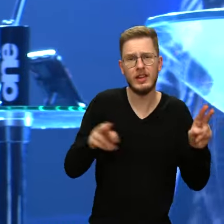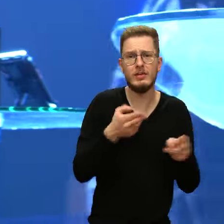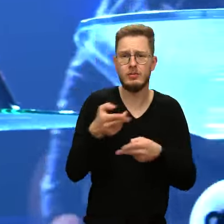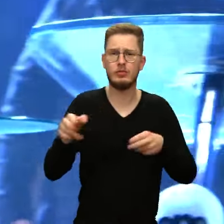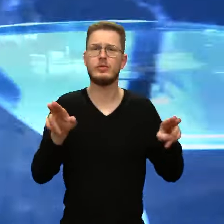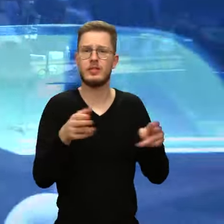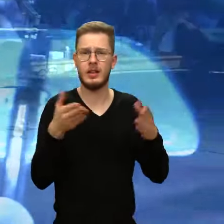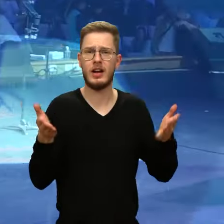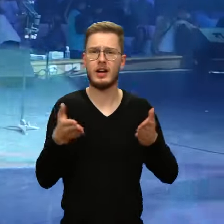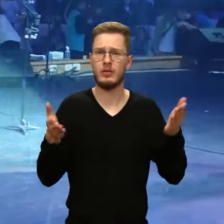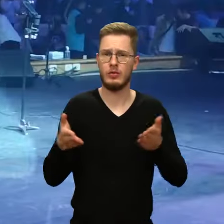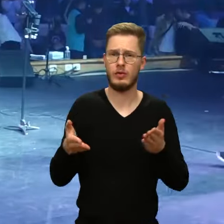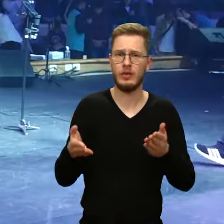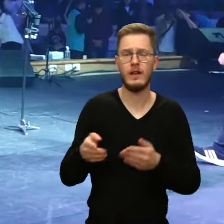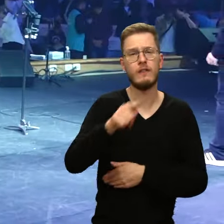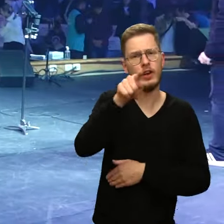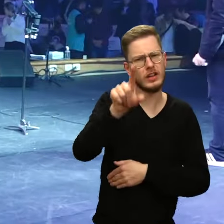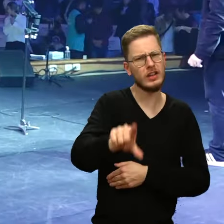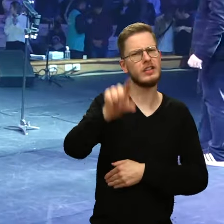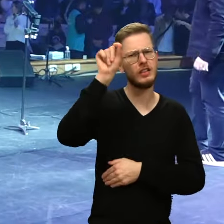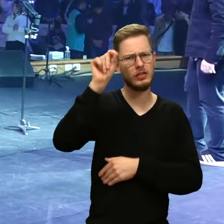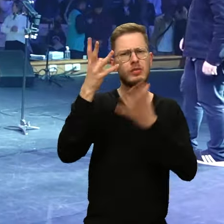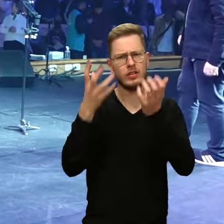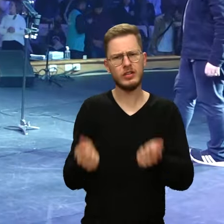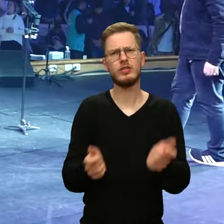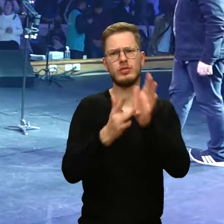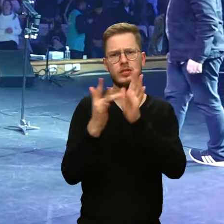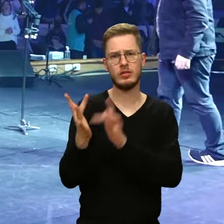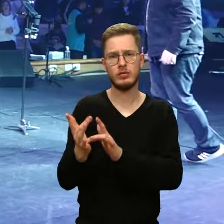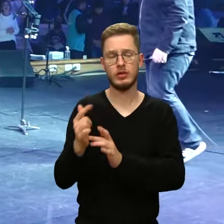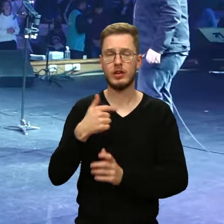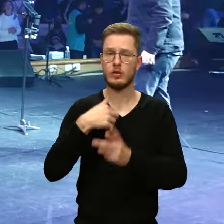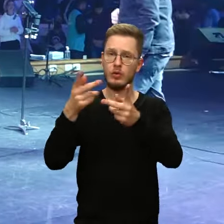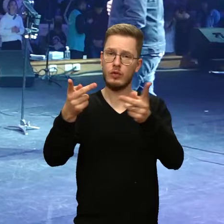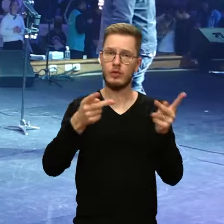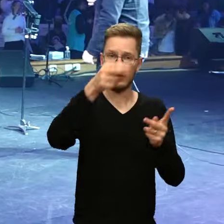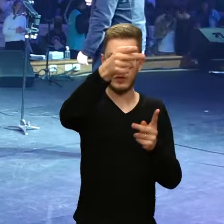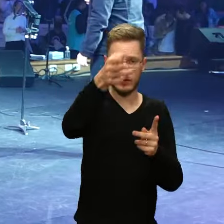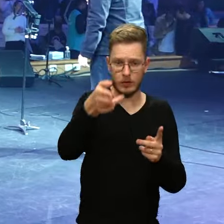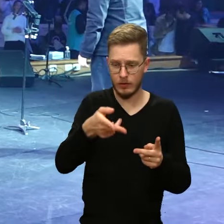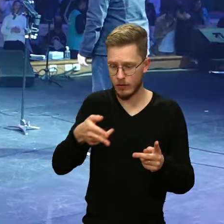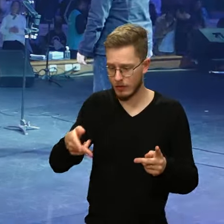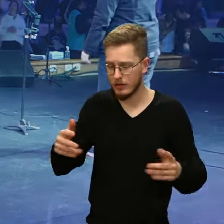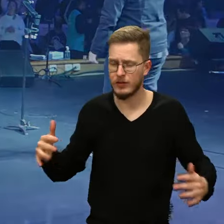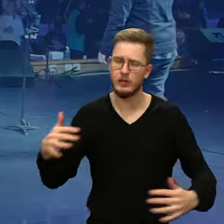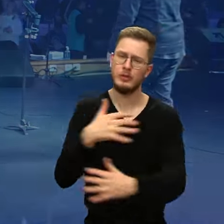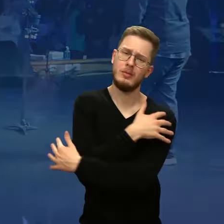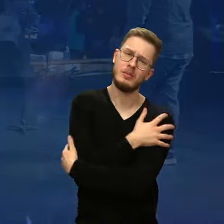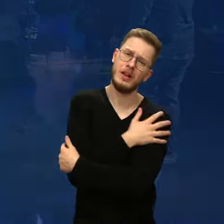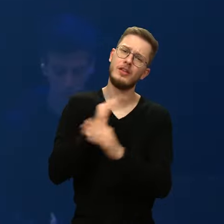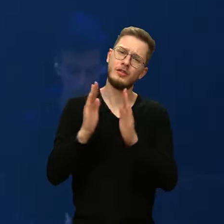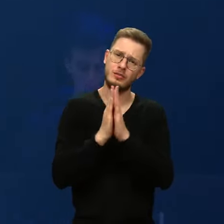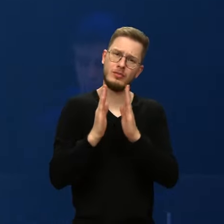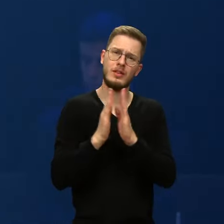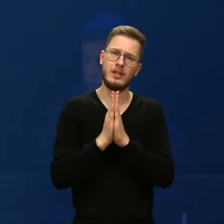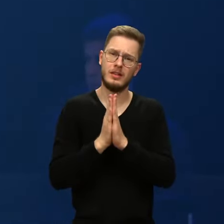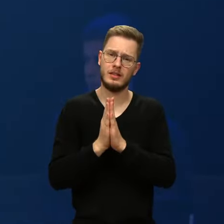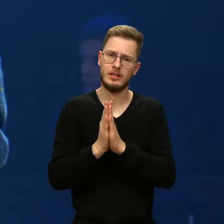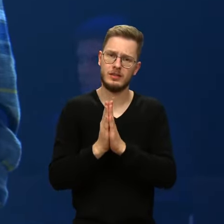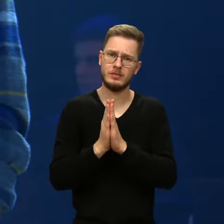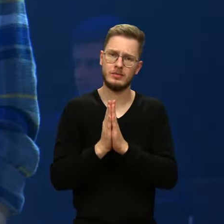você que tomou essa decisão, quero convidar você para vir aqui na frente receber um abraço, receber uma oração, porque a partir de hoje você